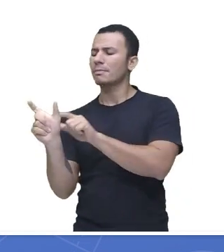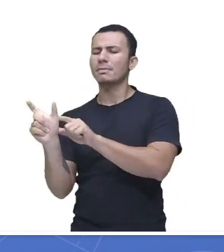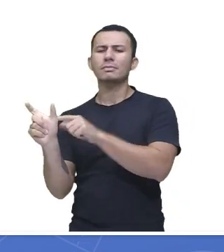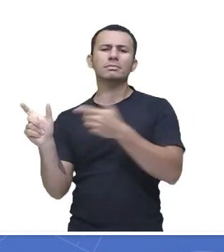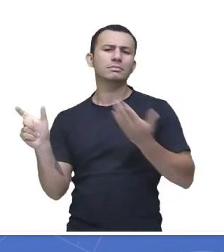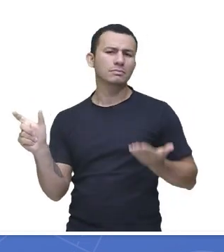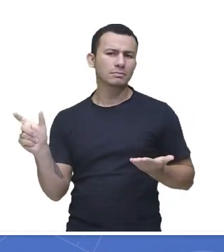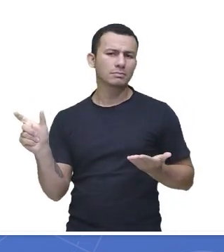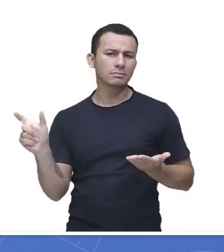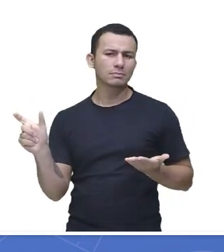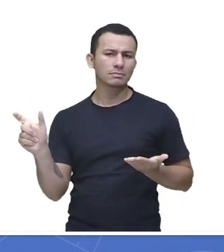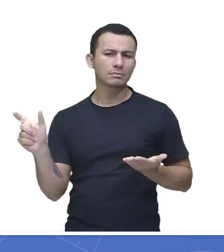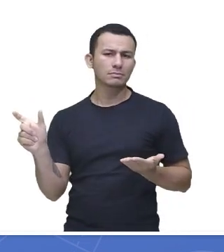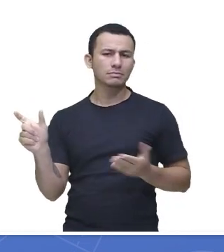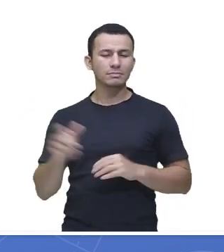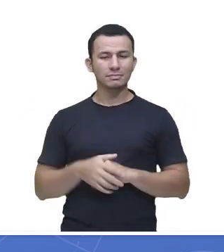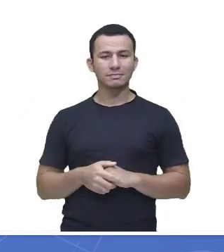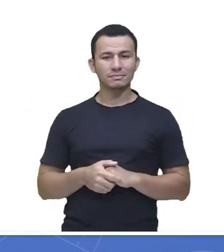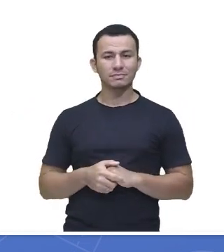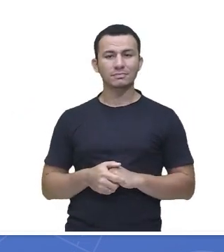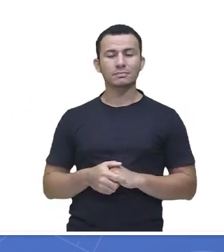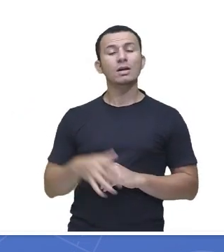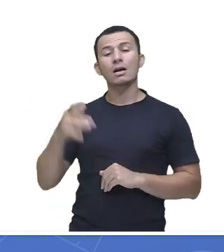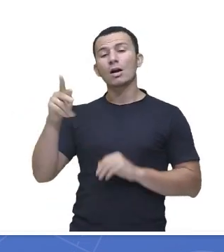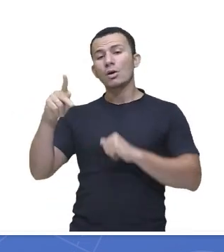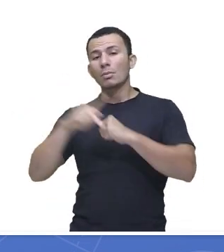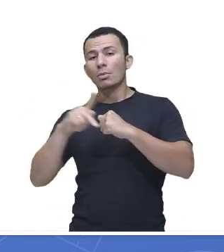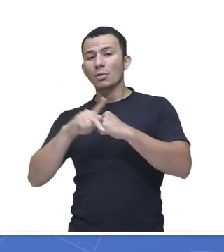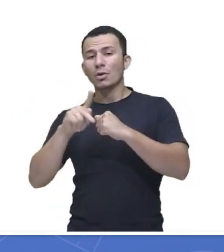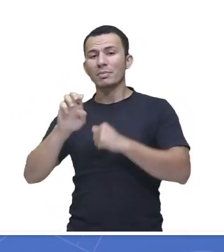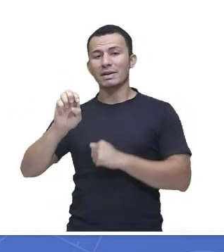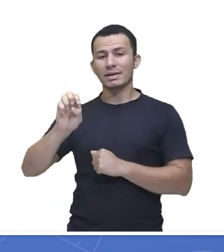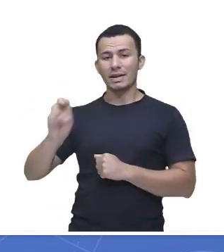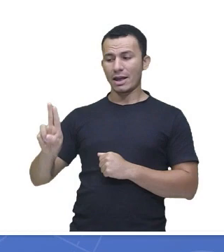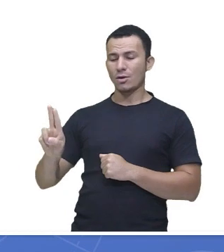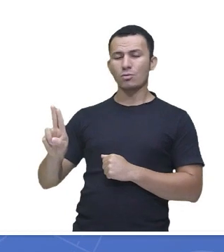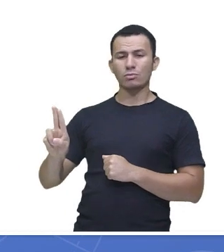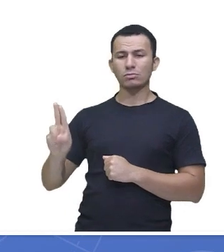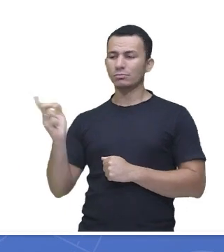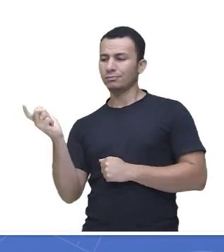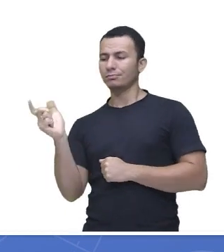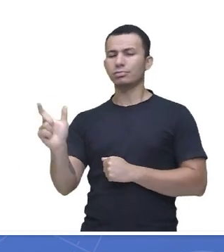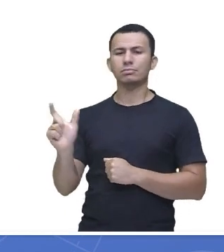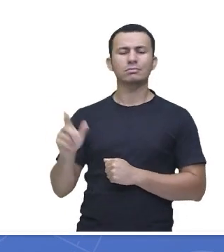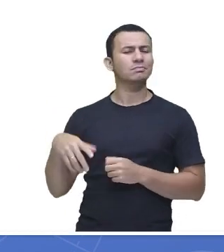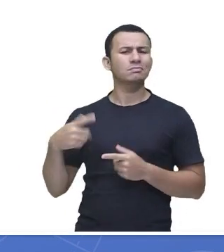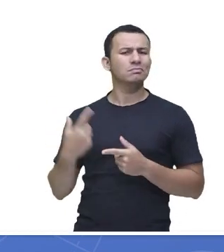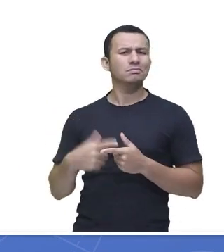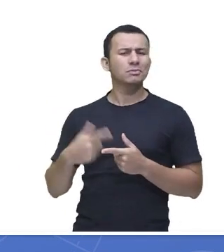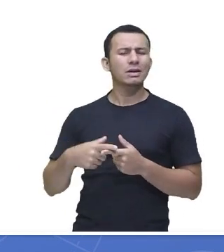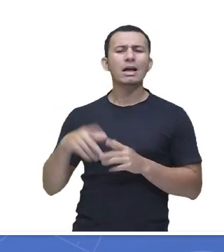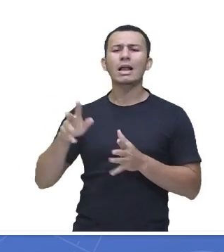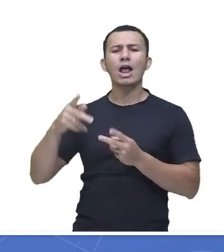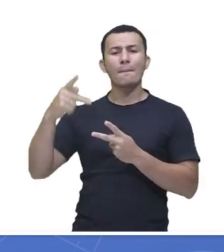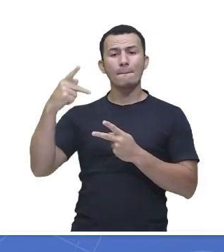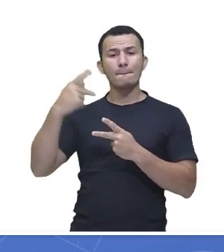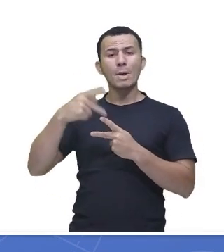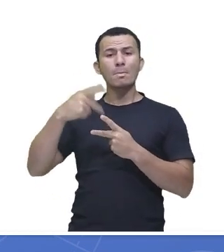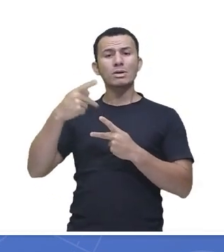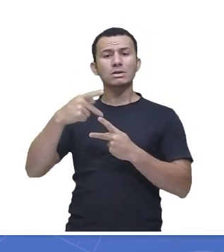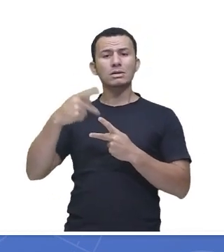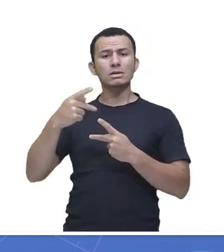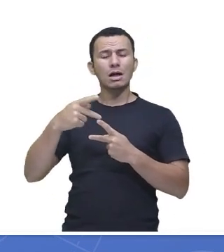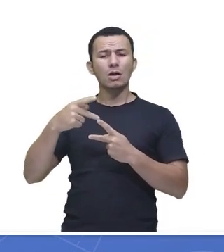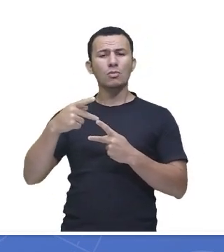nós devemos utilizar o pronome eu. Mas, professora, e a preposição aqui? Eu